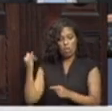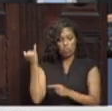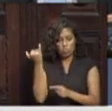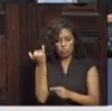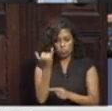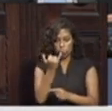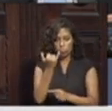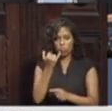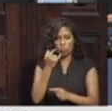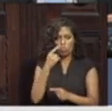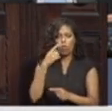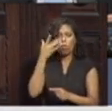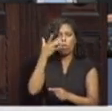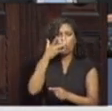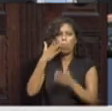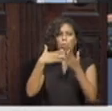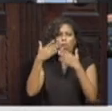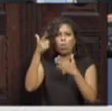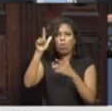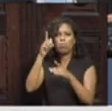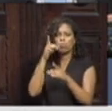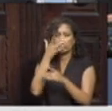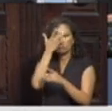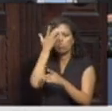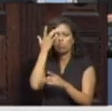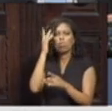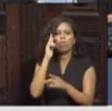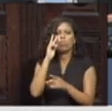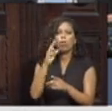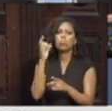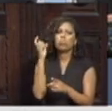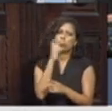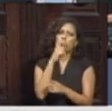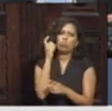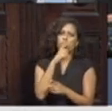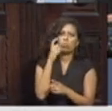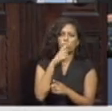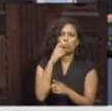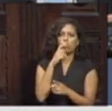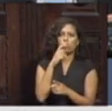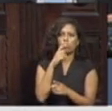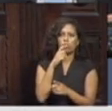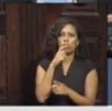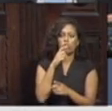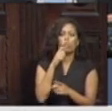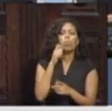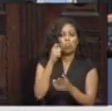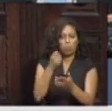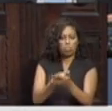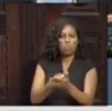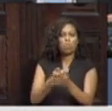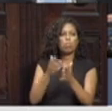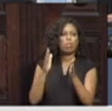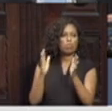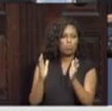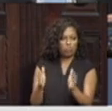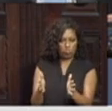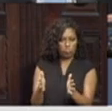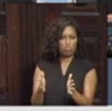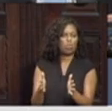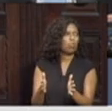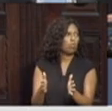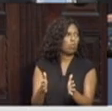Saiu aqui da presidência, agora foi ao meu gabinete o Machado, que é o diretor-geral. Ele falou: André, nós estamos em dia,